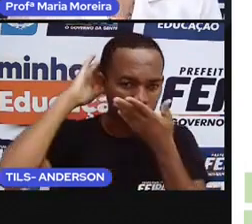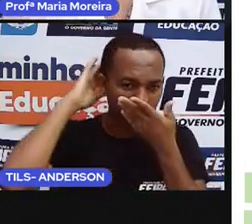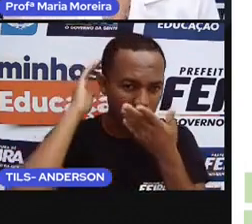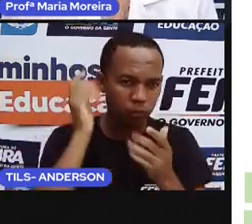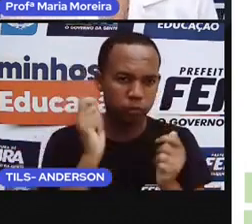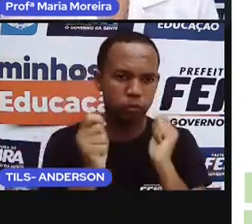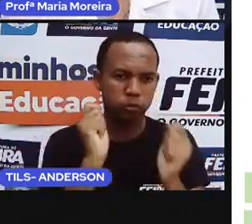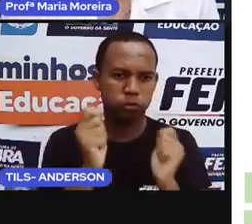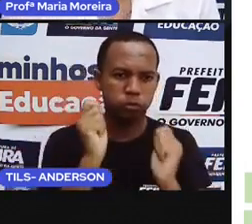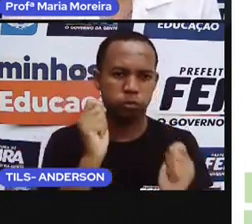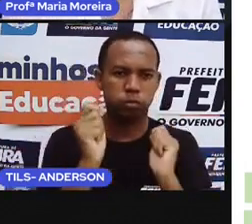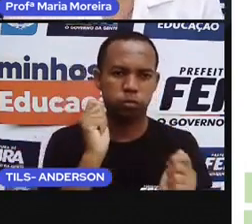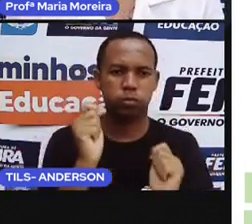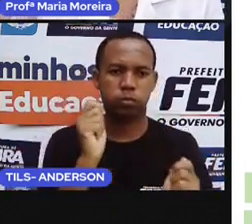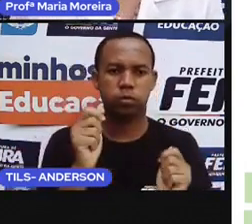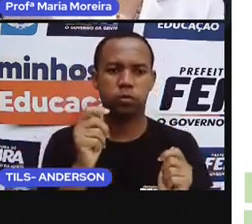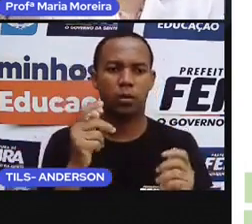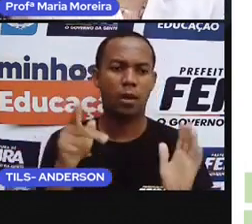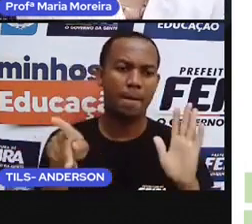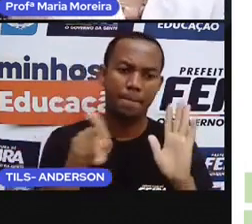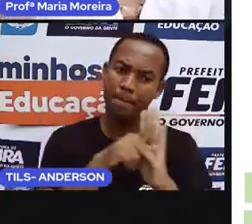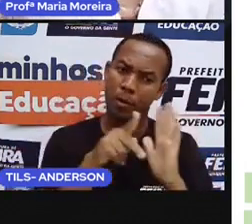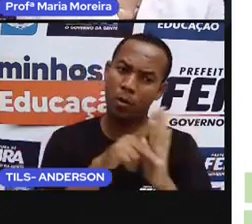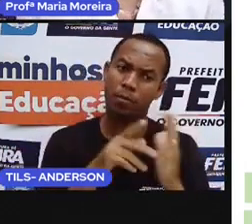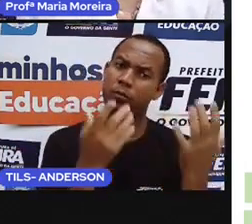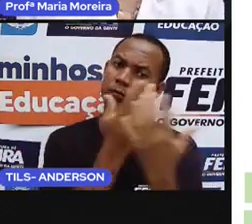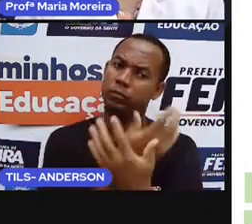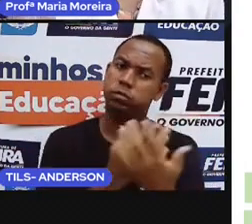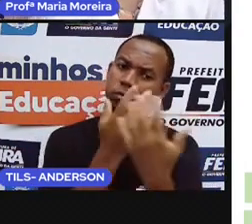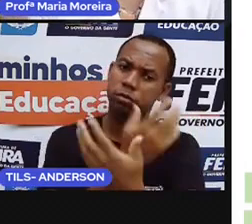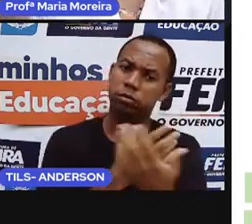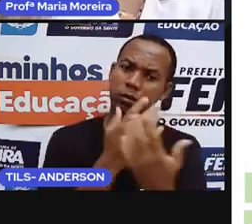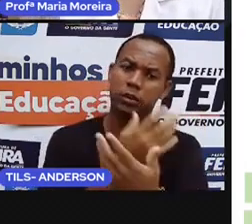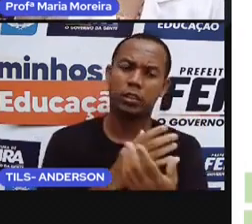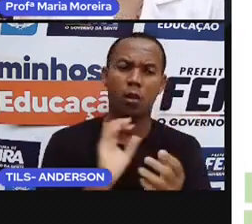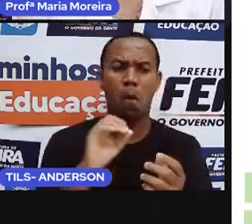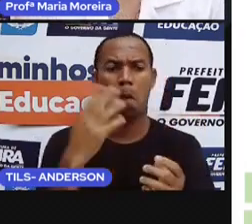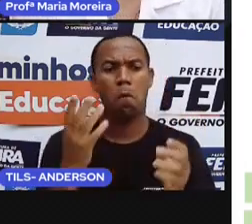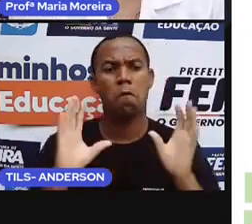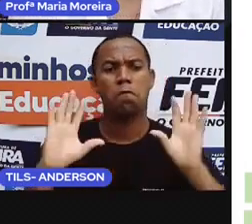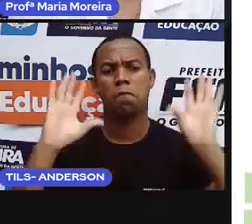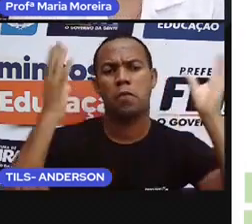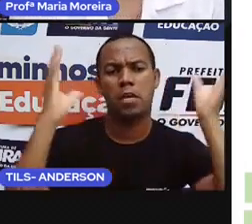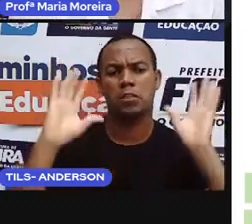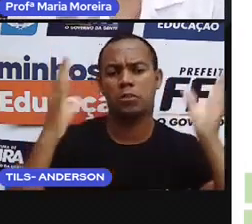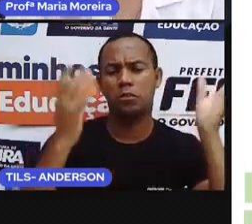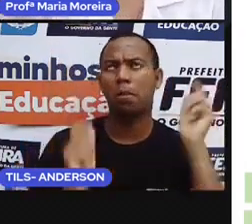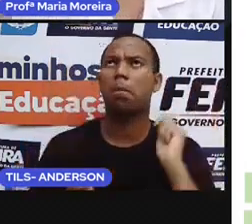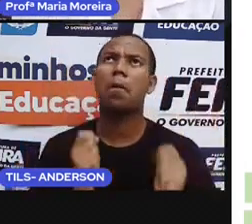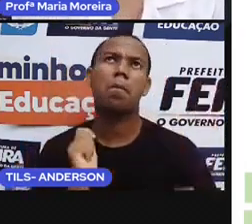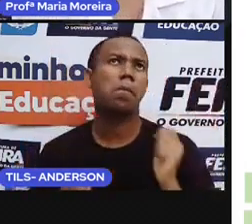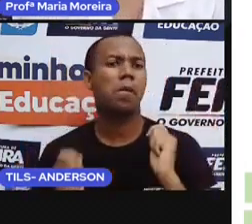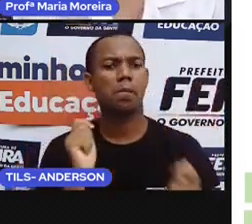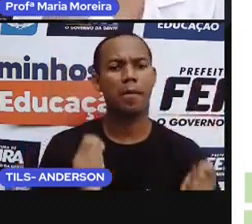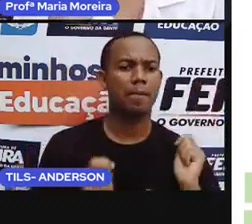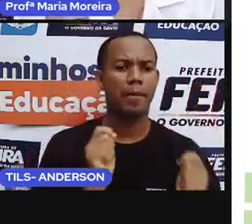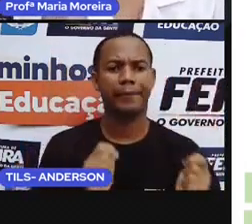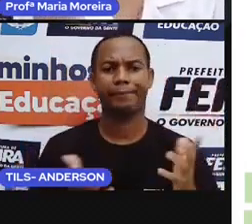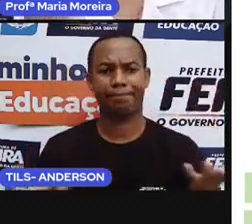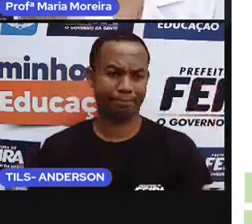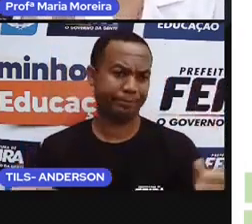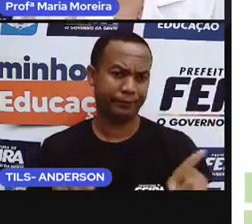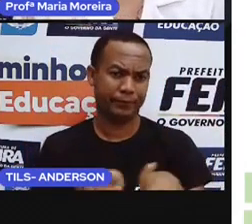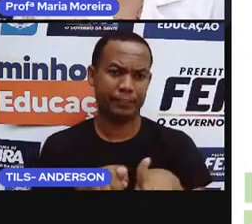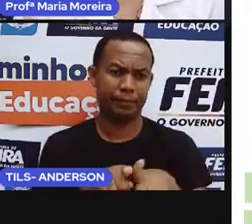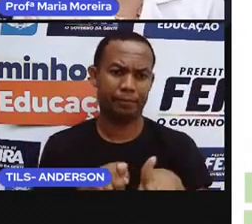o quê? Instrumentos musicais. Eles estão provavelmente a um tipo de ritual, festa. A gente pegou a imagem justamente